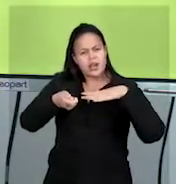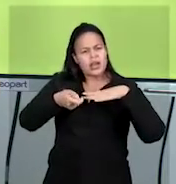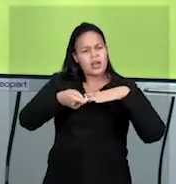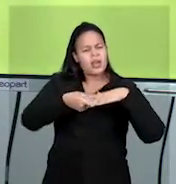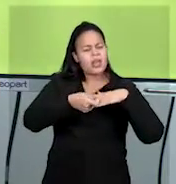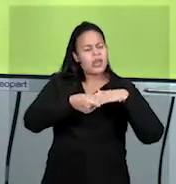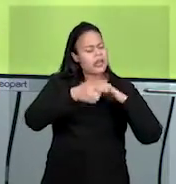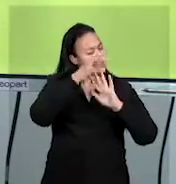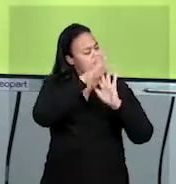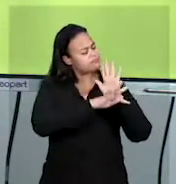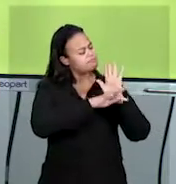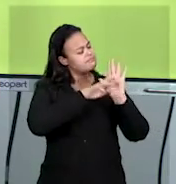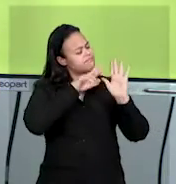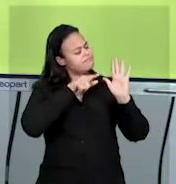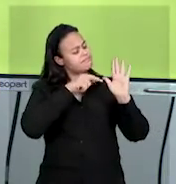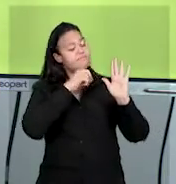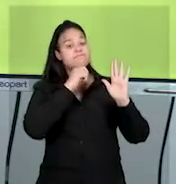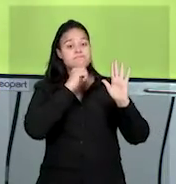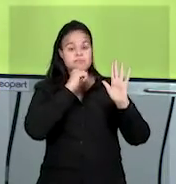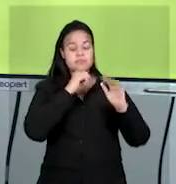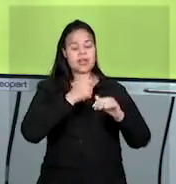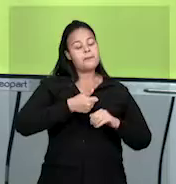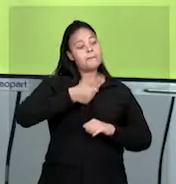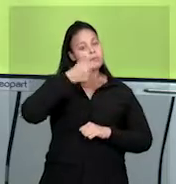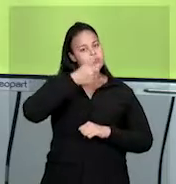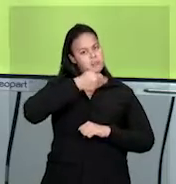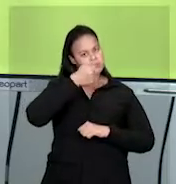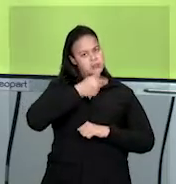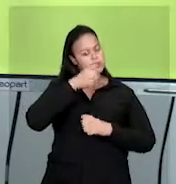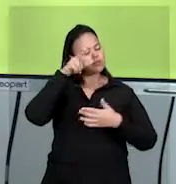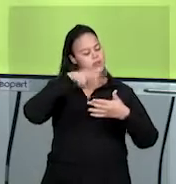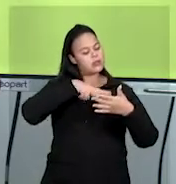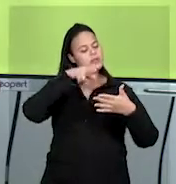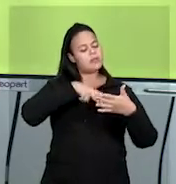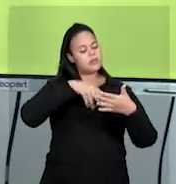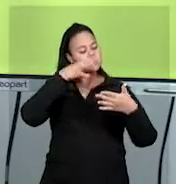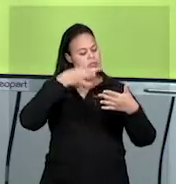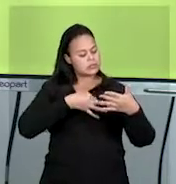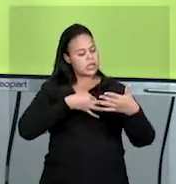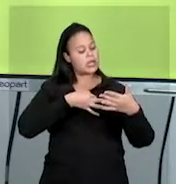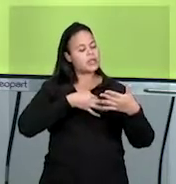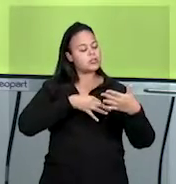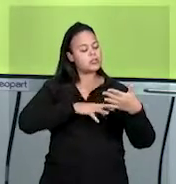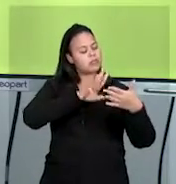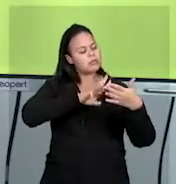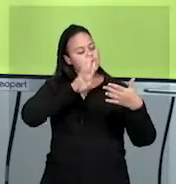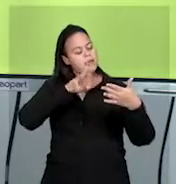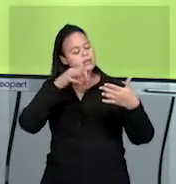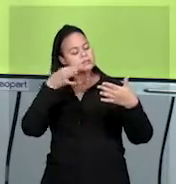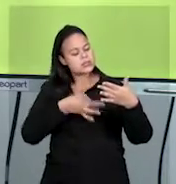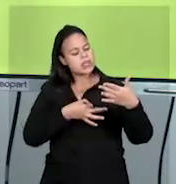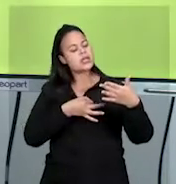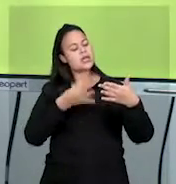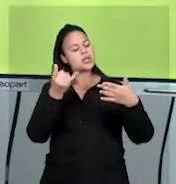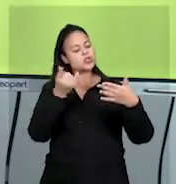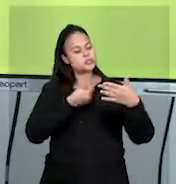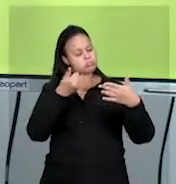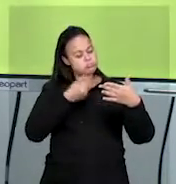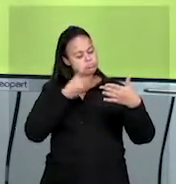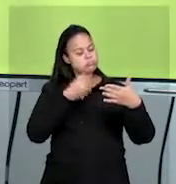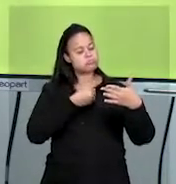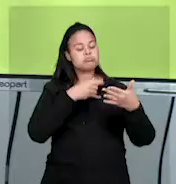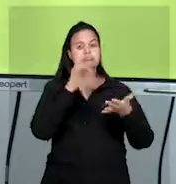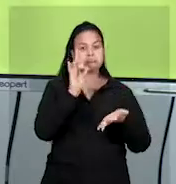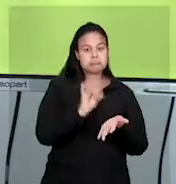Ou seja, primeiro eu vou verificar se essa notícia está sendo veiculada pela imprensa, pelos veículos